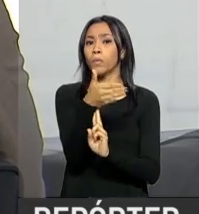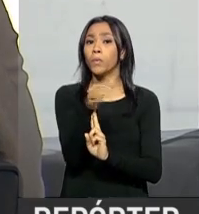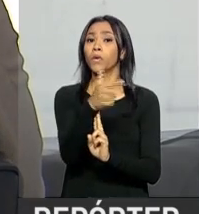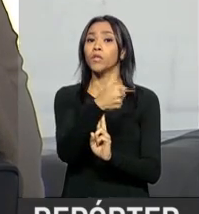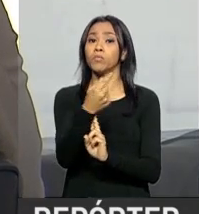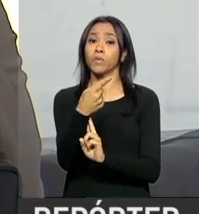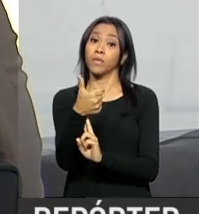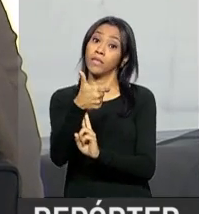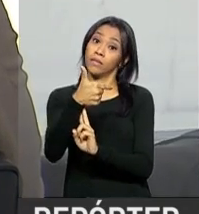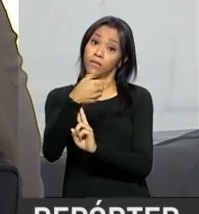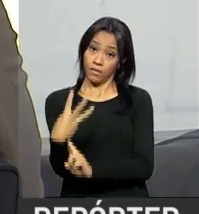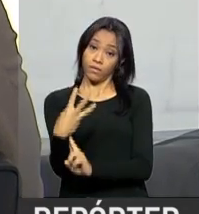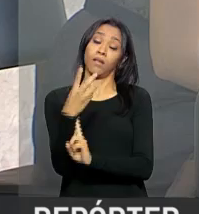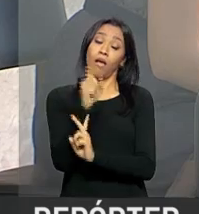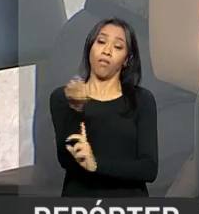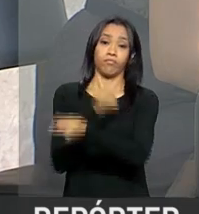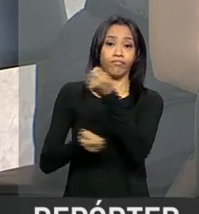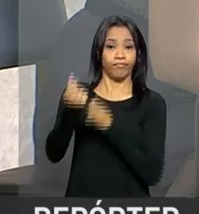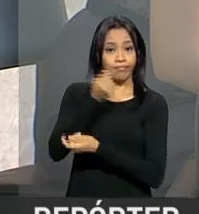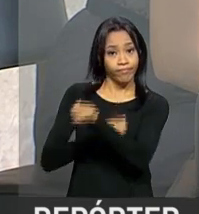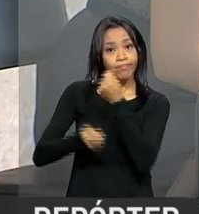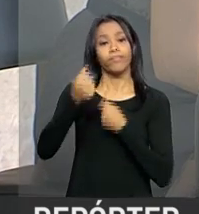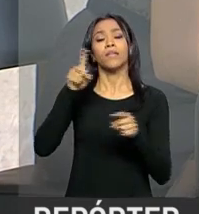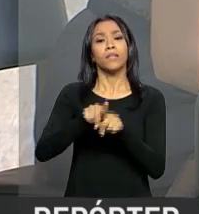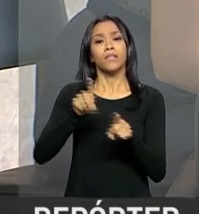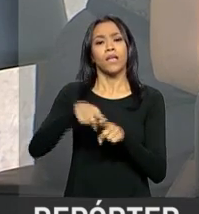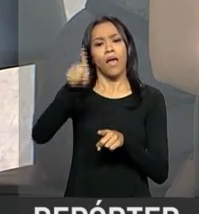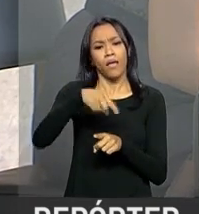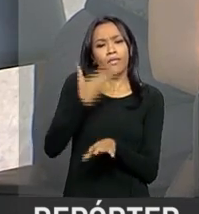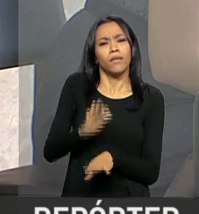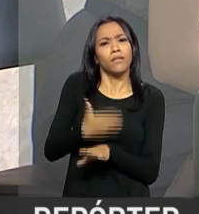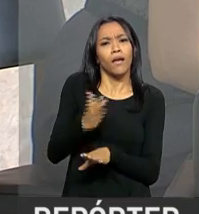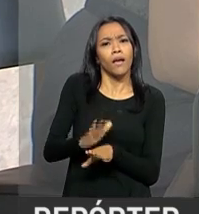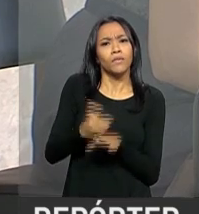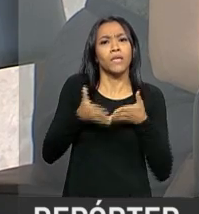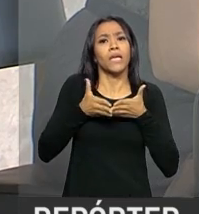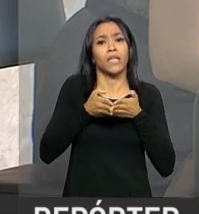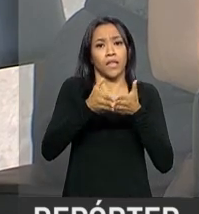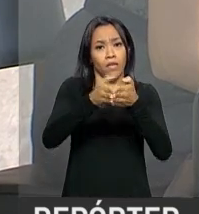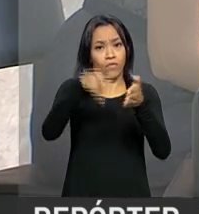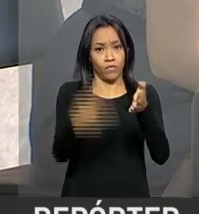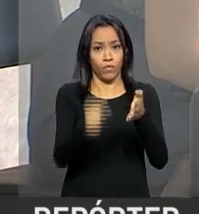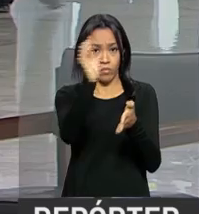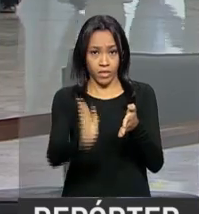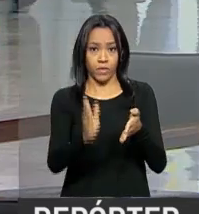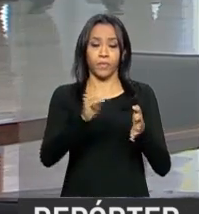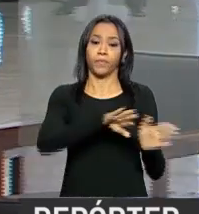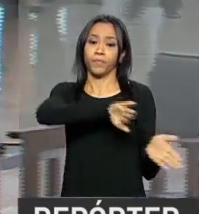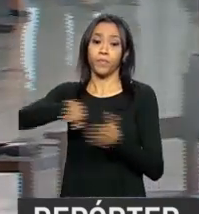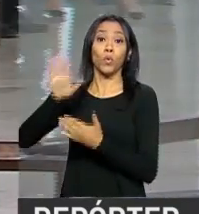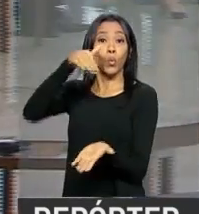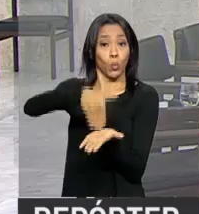dos eixos das relações com o Brasil. Oficiais da Namíbia são treinados em navios da Marinha Brasileira.